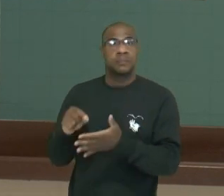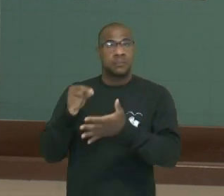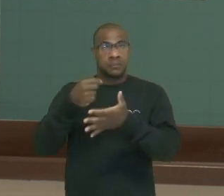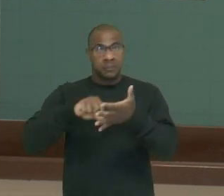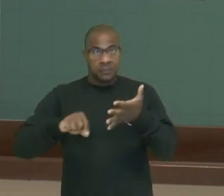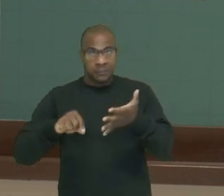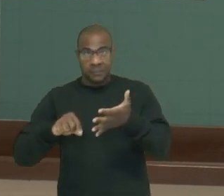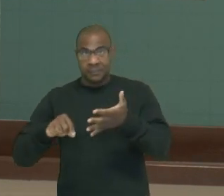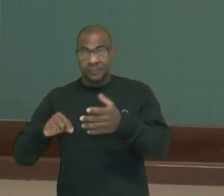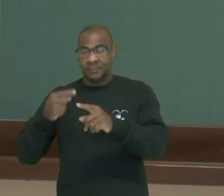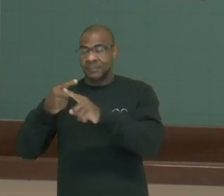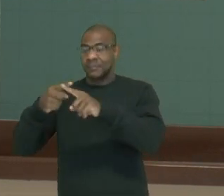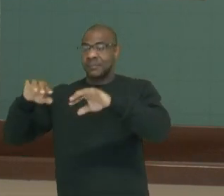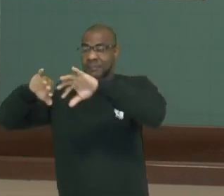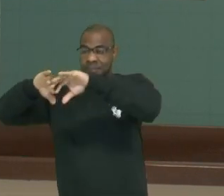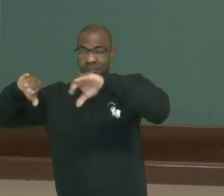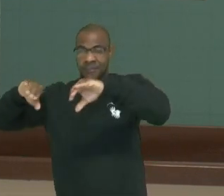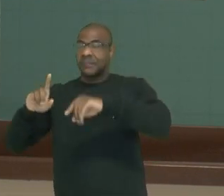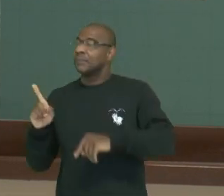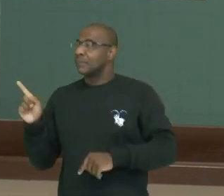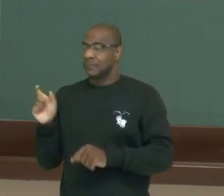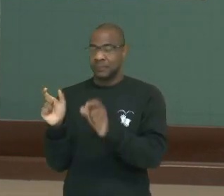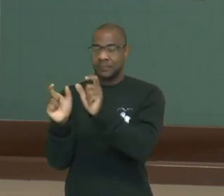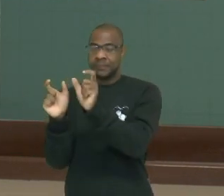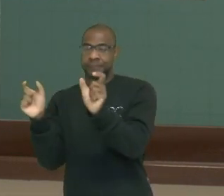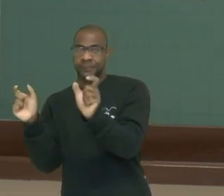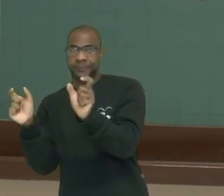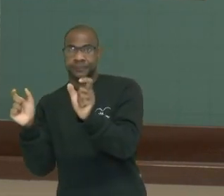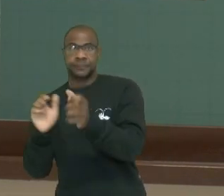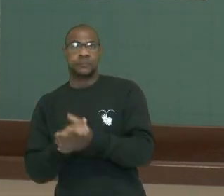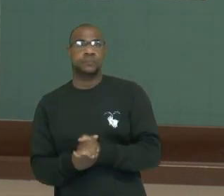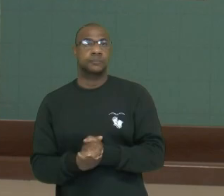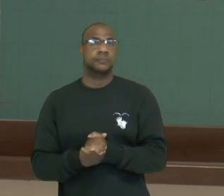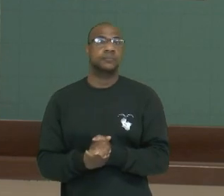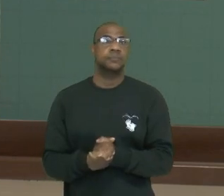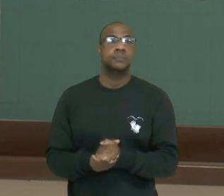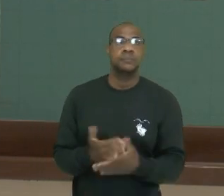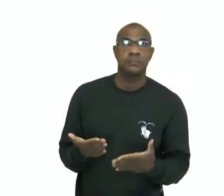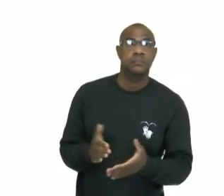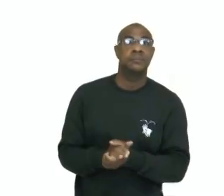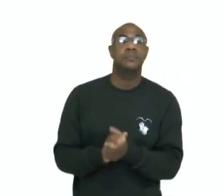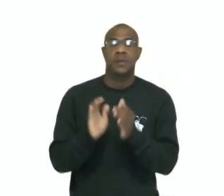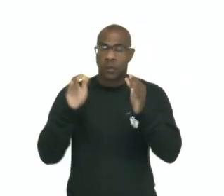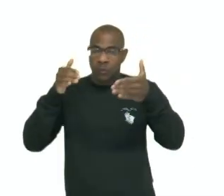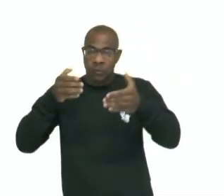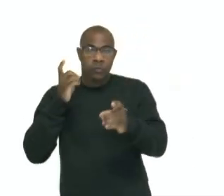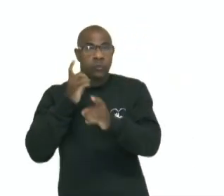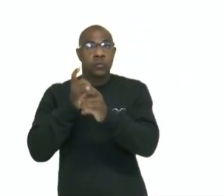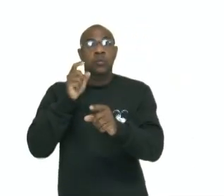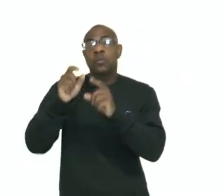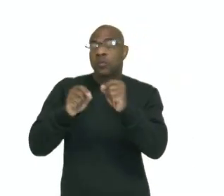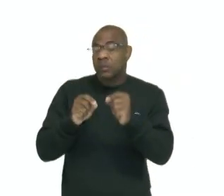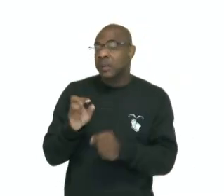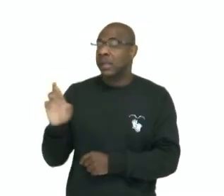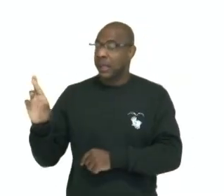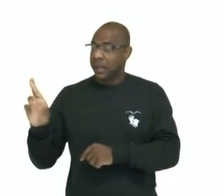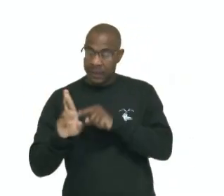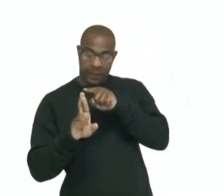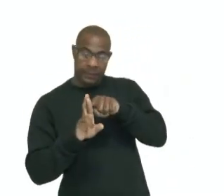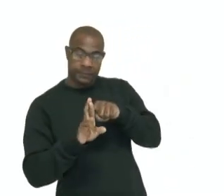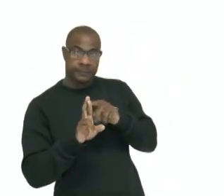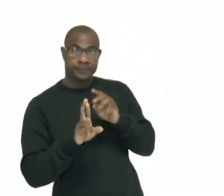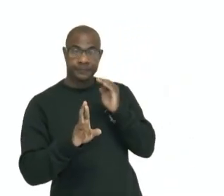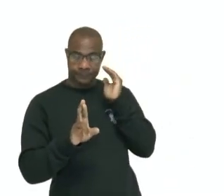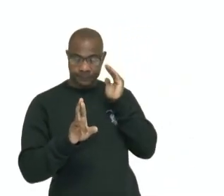porquê deve ser separado aqui, seguimos para a correção. O enfoque se encontra mais nas respostas,